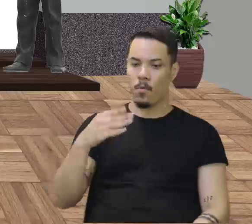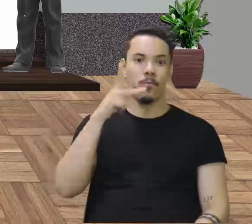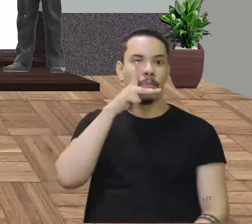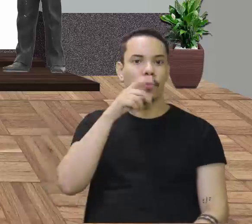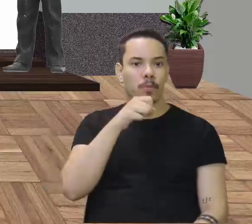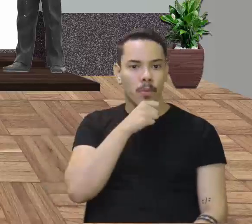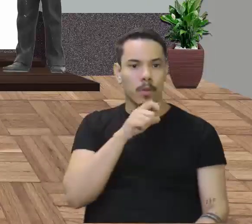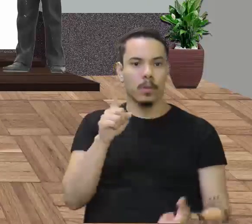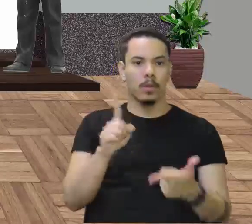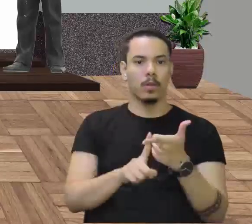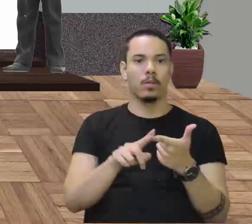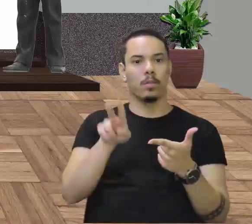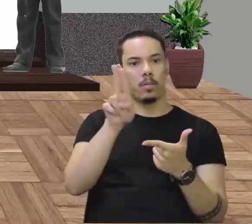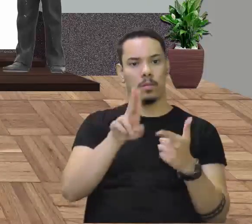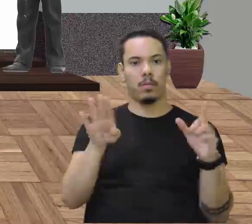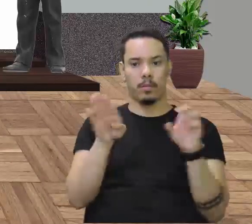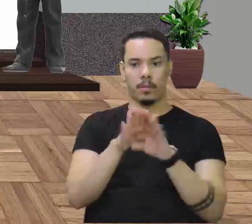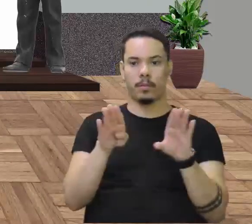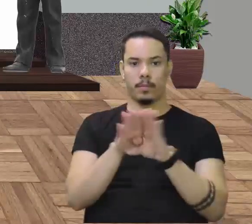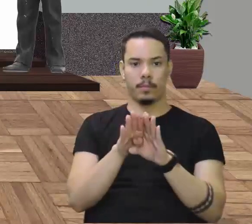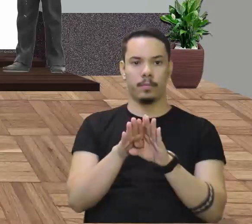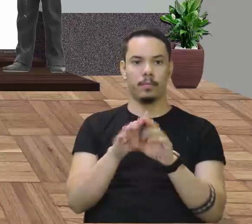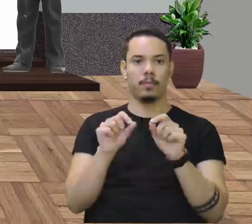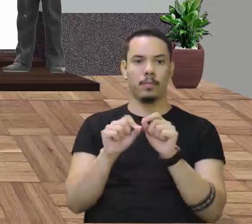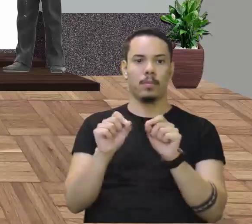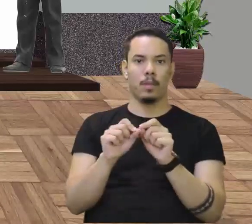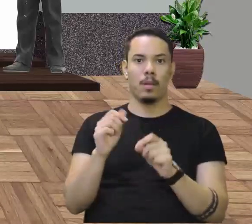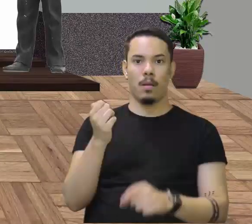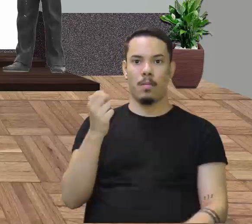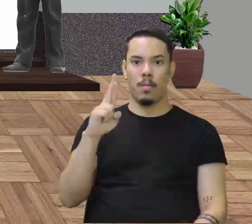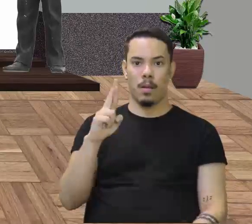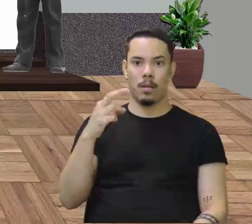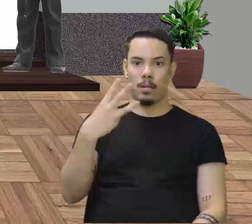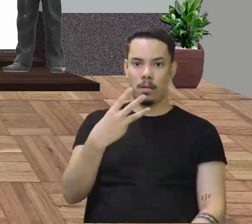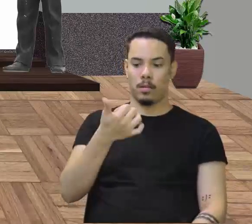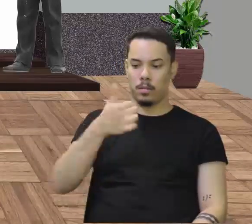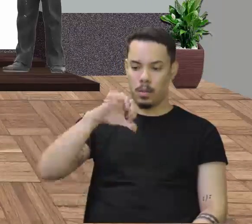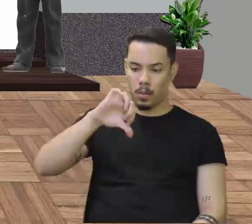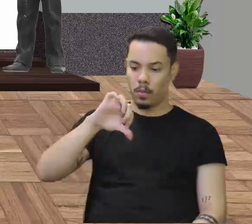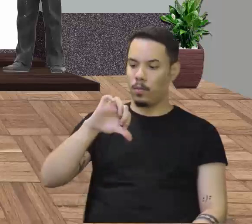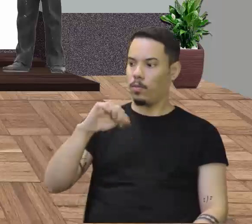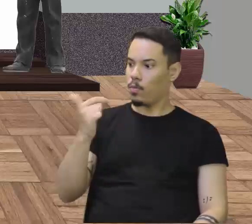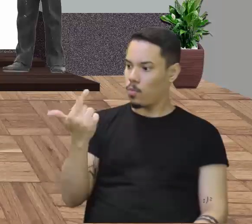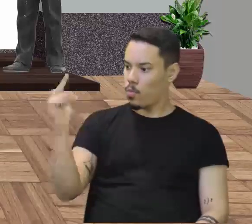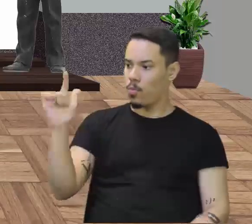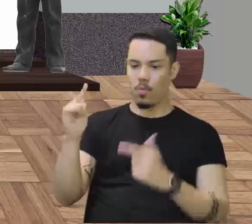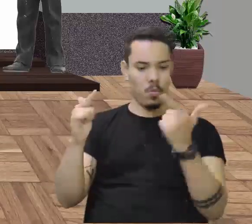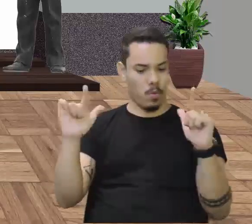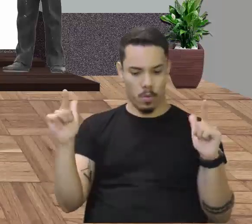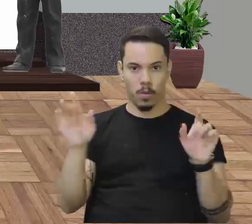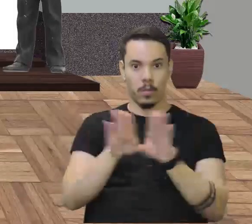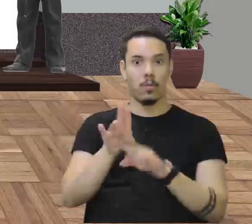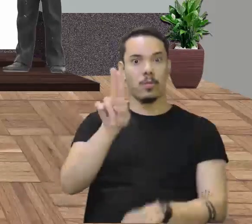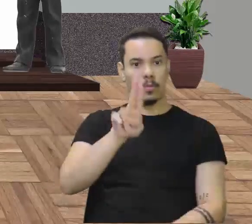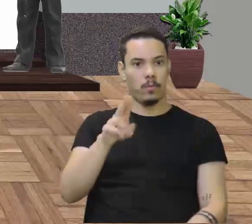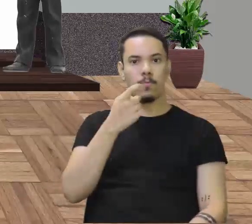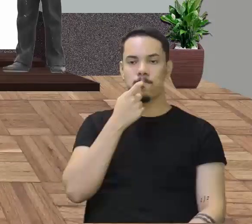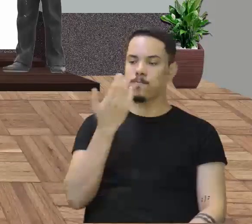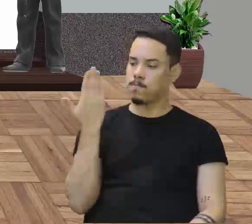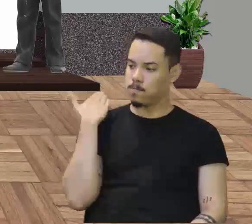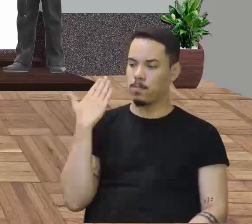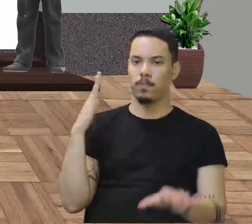O 5º BEC ele foi utilizado também aqui para trabalhar na BR-319. Ele vai ser utilizado